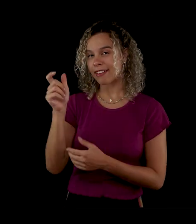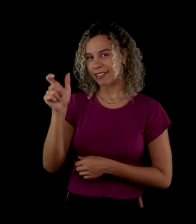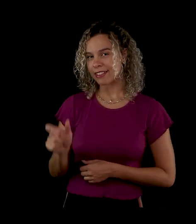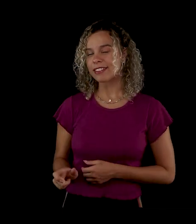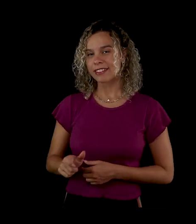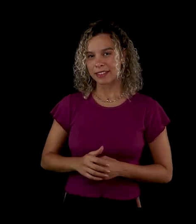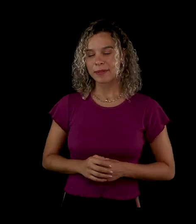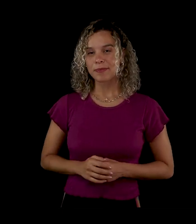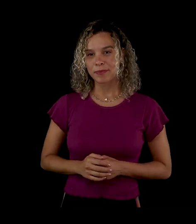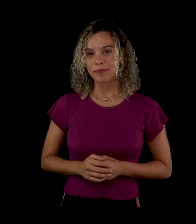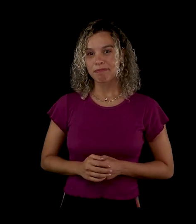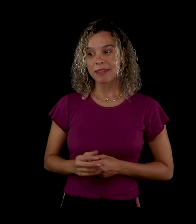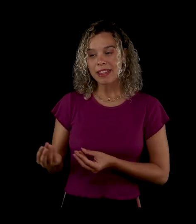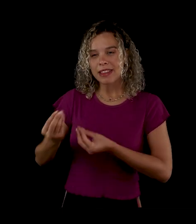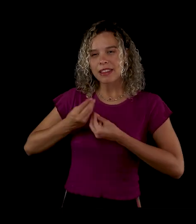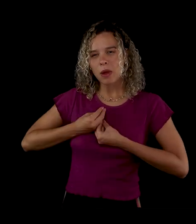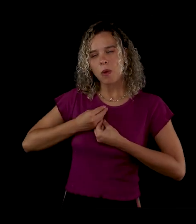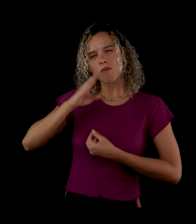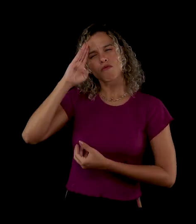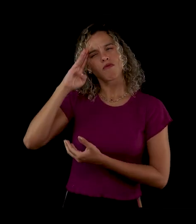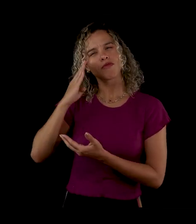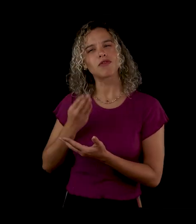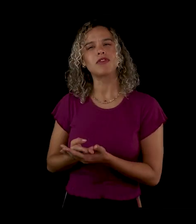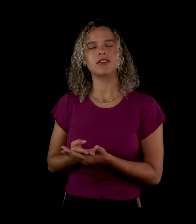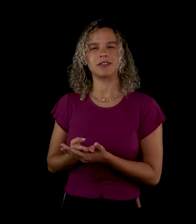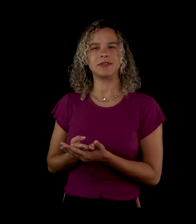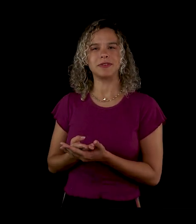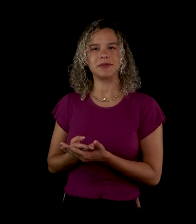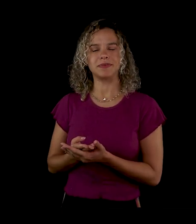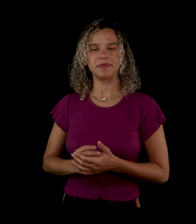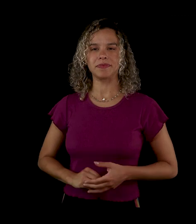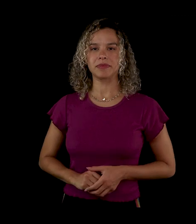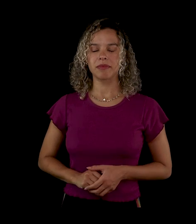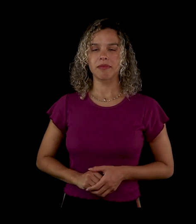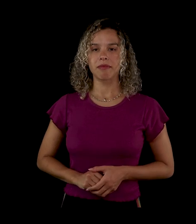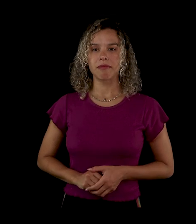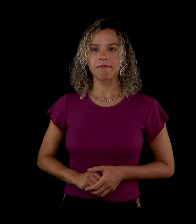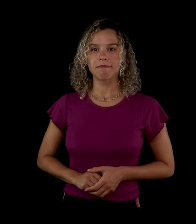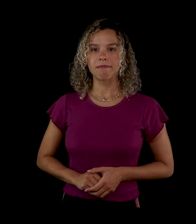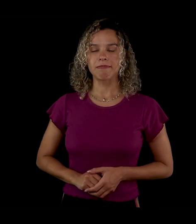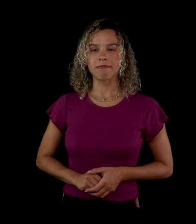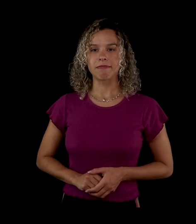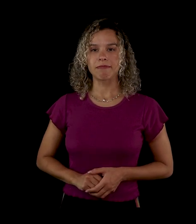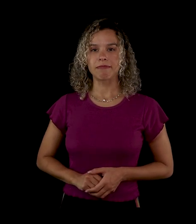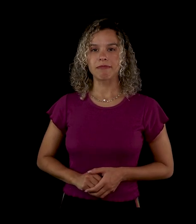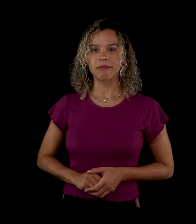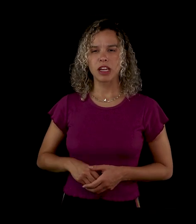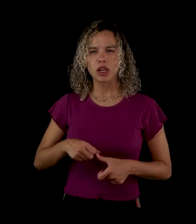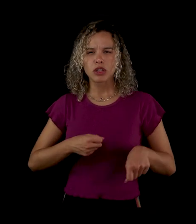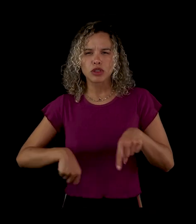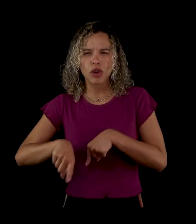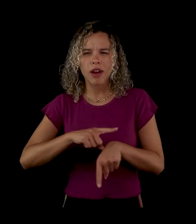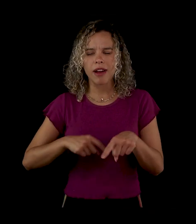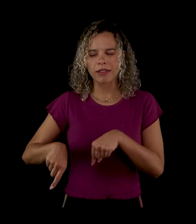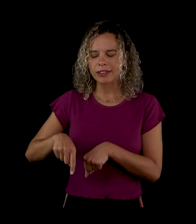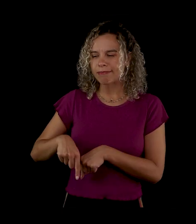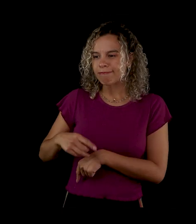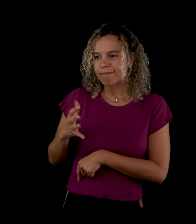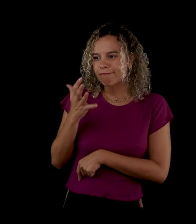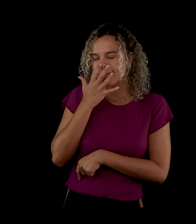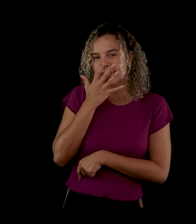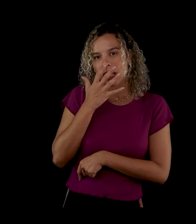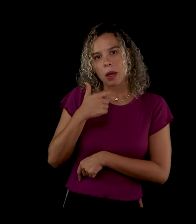que agradecer a ele. Ele nos deu confiança. Algumas das mais célebres jogadas do